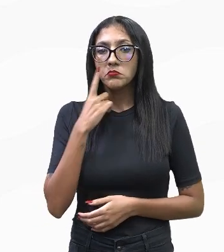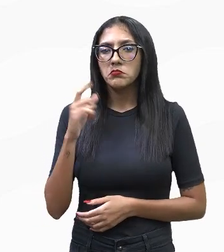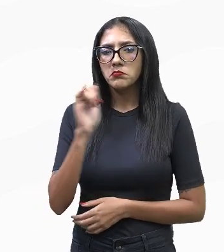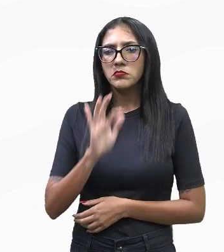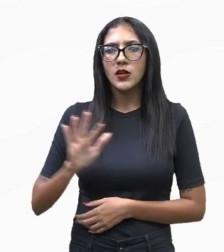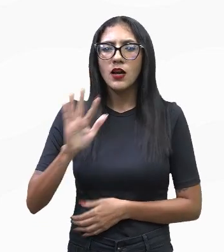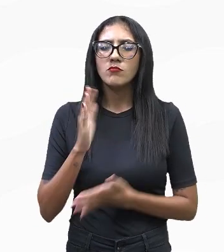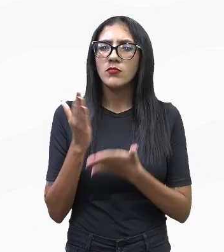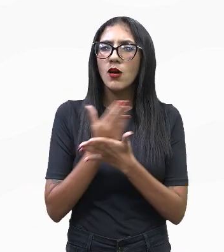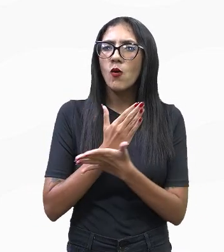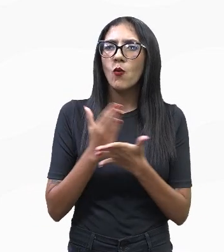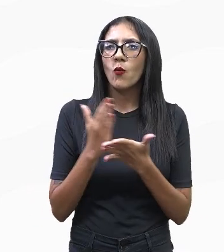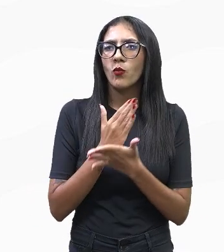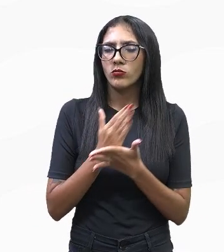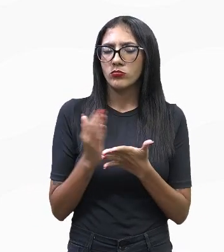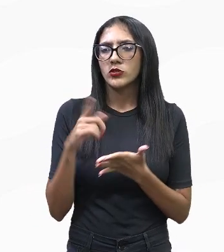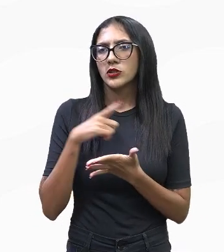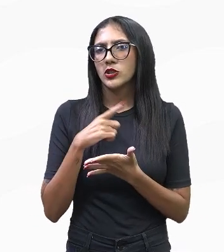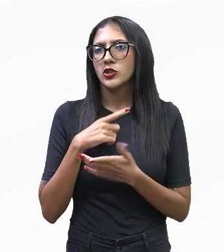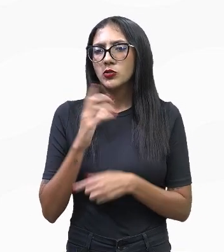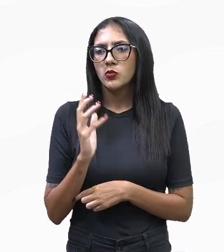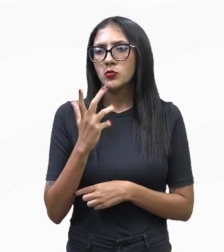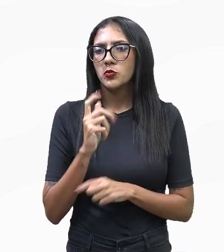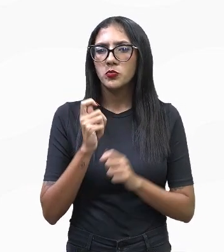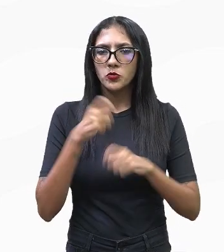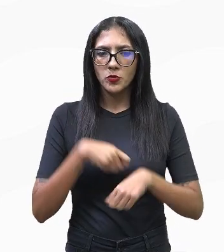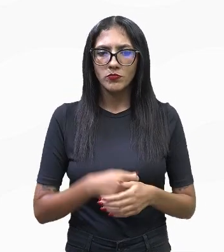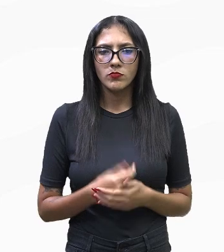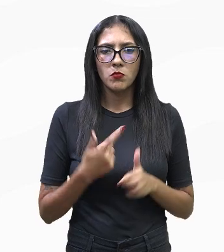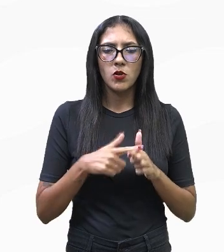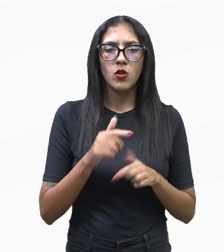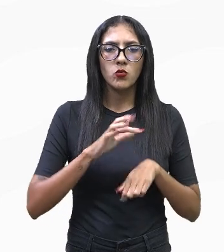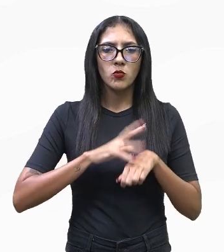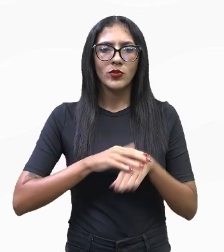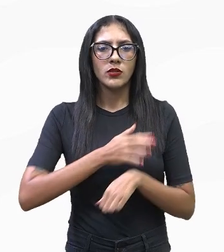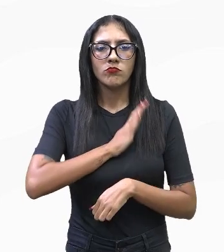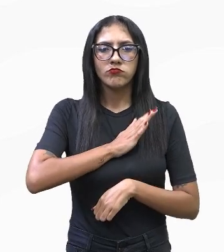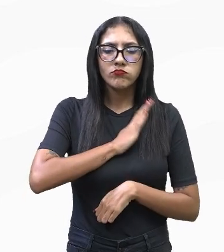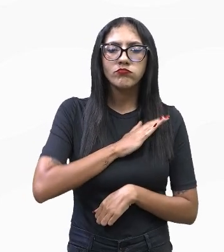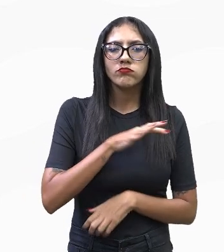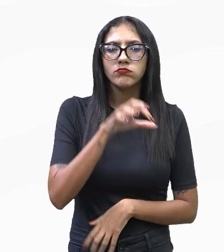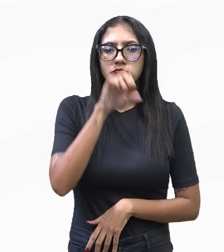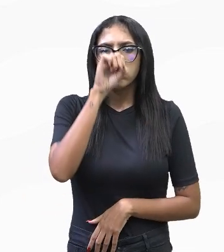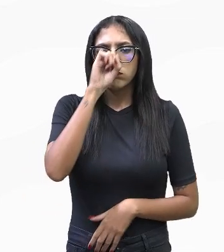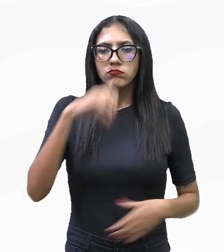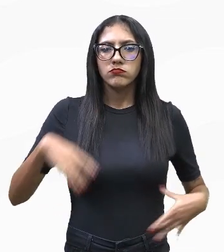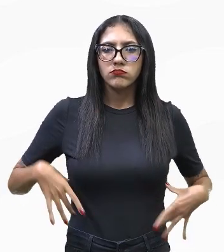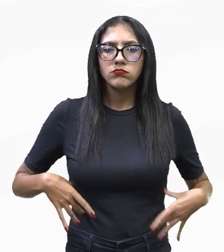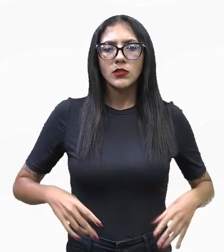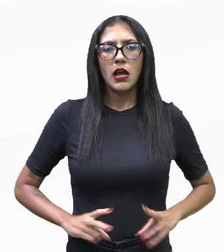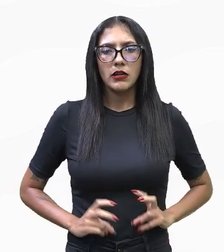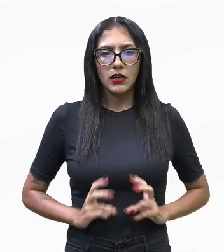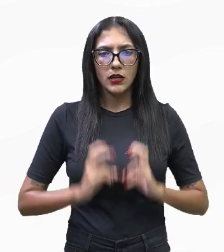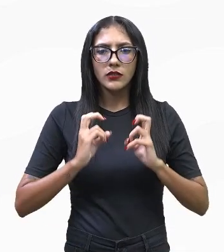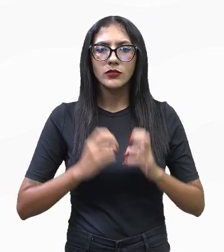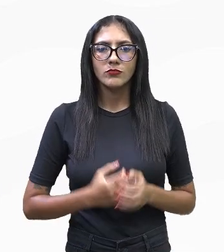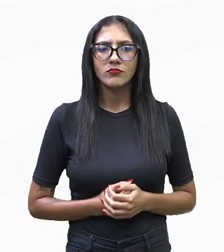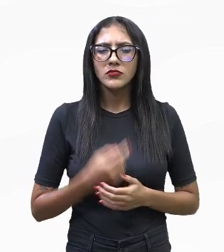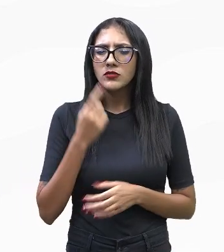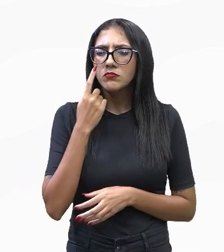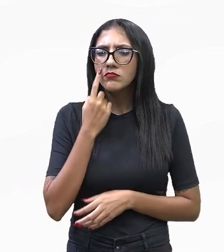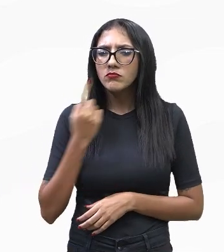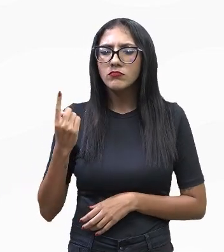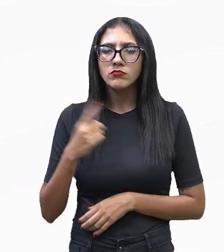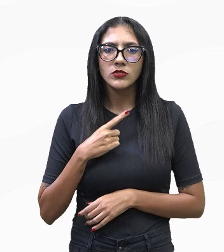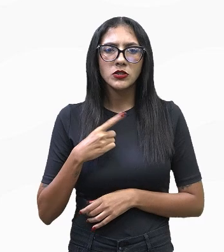algumas desses fatores de risco, as doenças cardiovasculares, respiratórias, câncer. E tem uma coisinha ali embaixo que eu